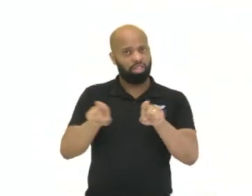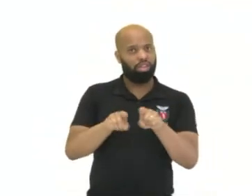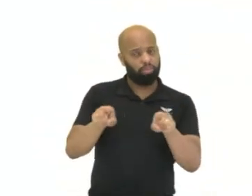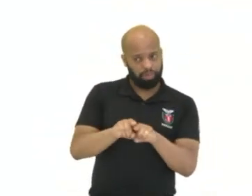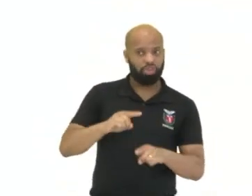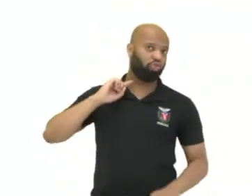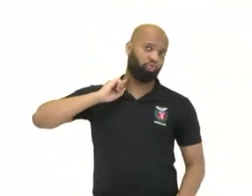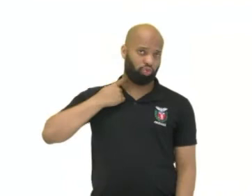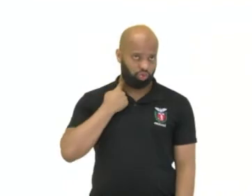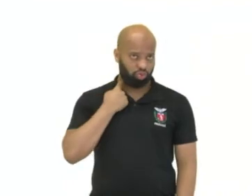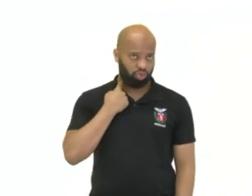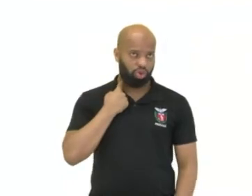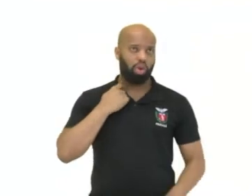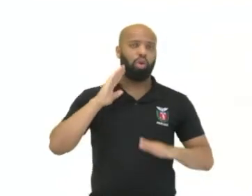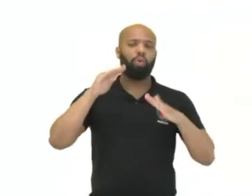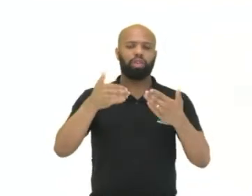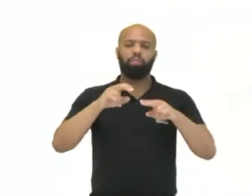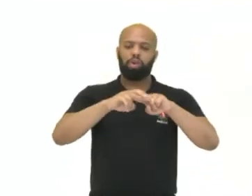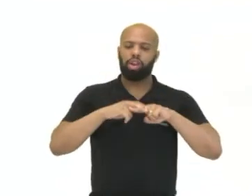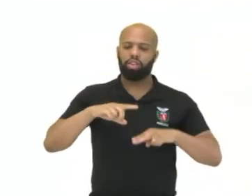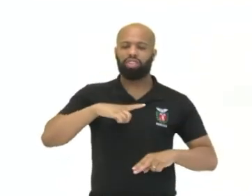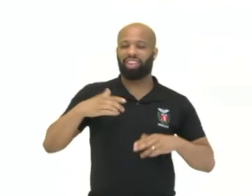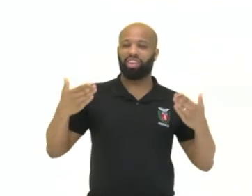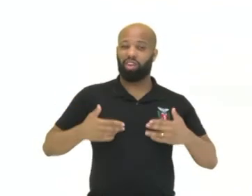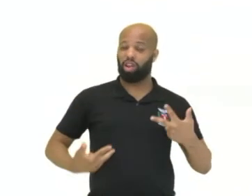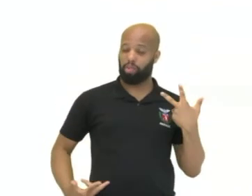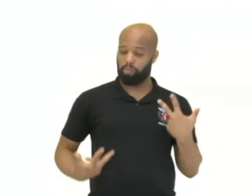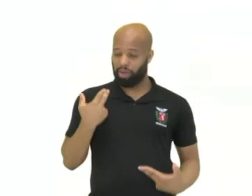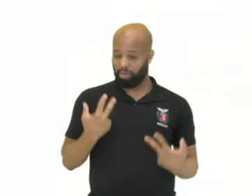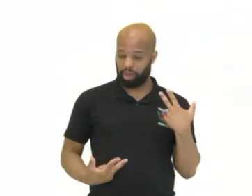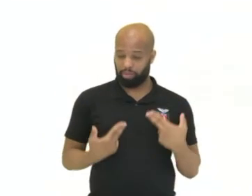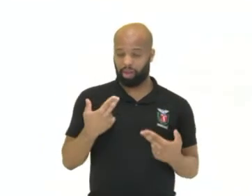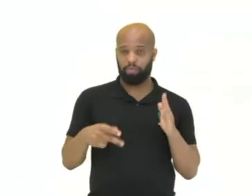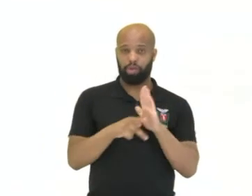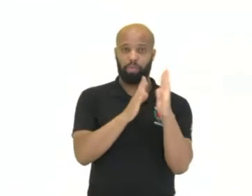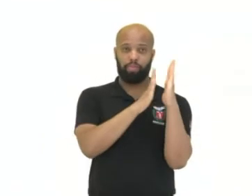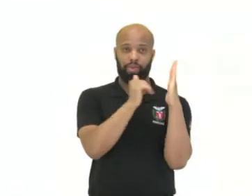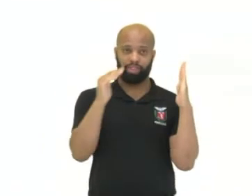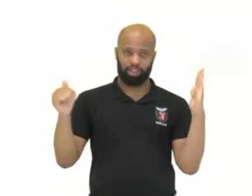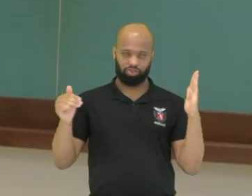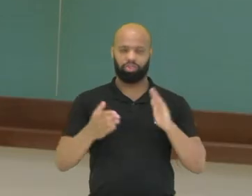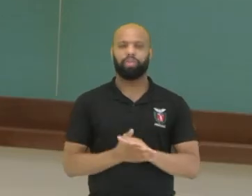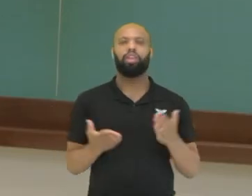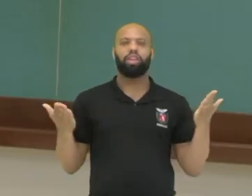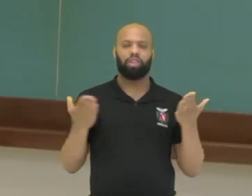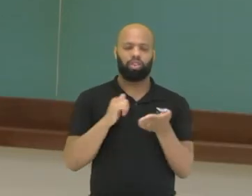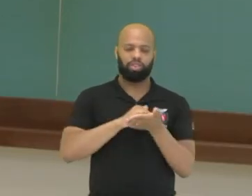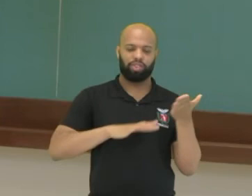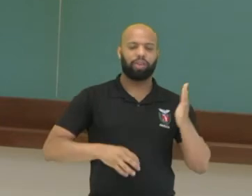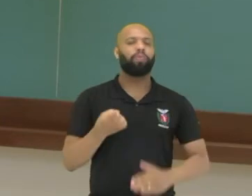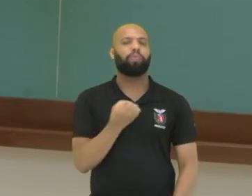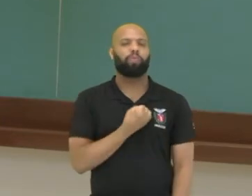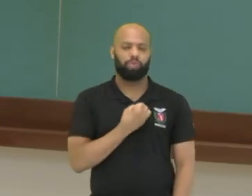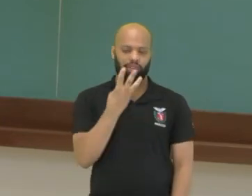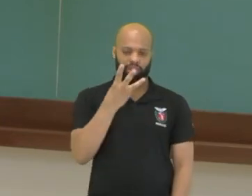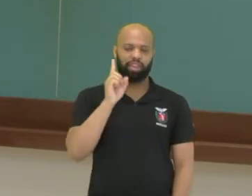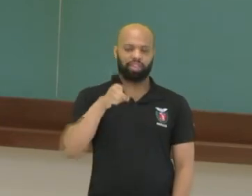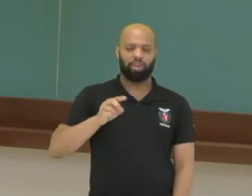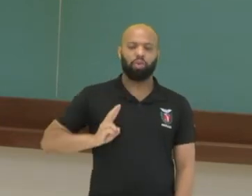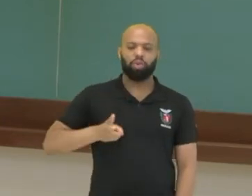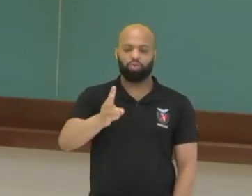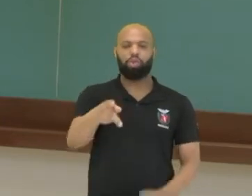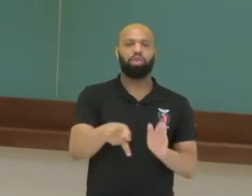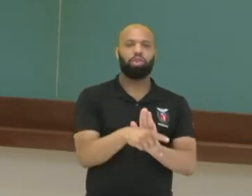Daí o boom das cirurgias plásticas. Atividade 3 é a continuação,